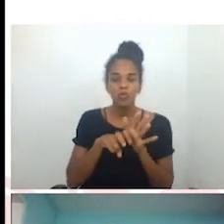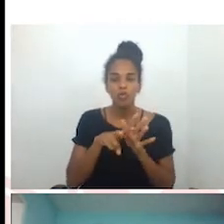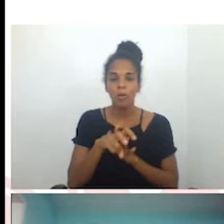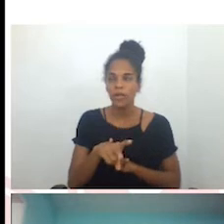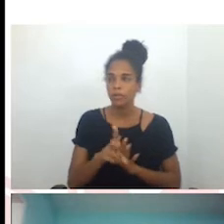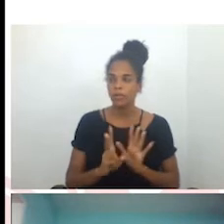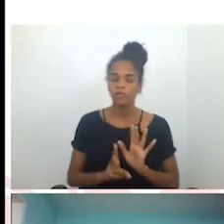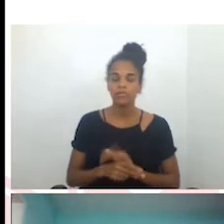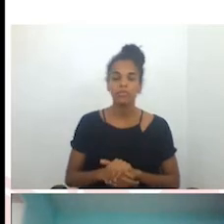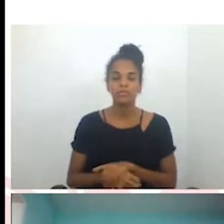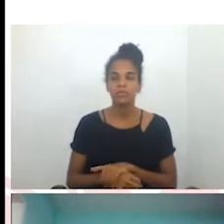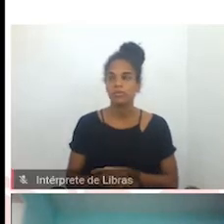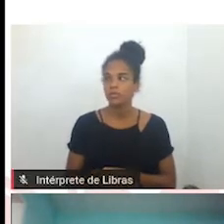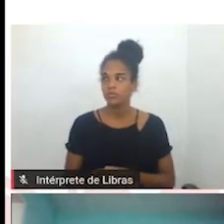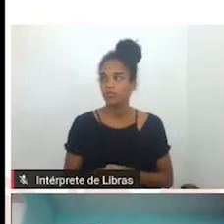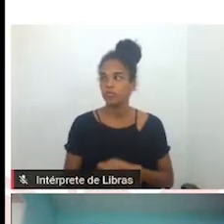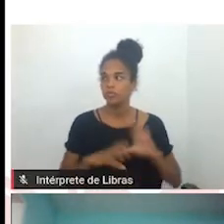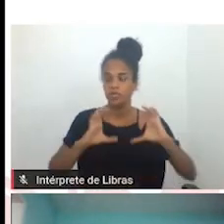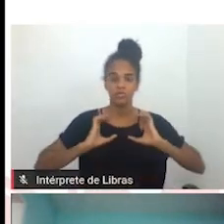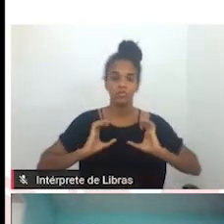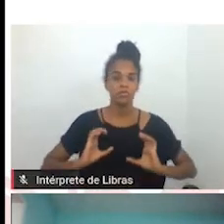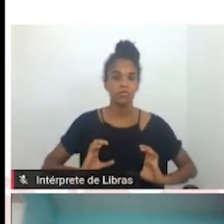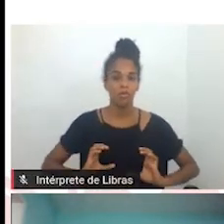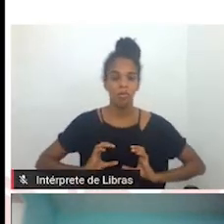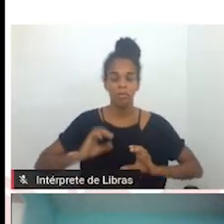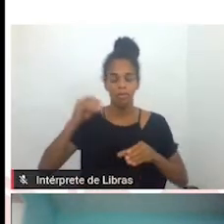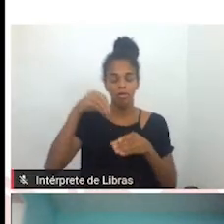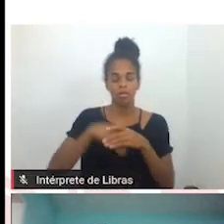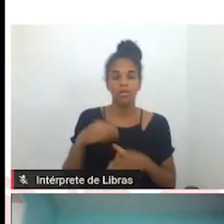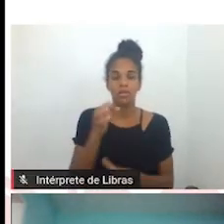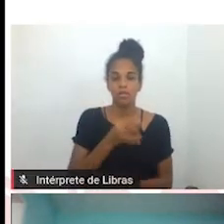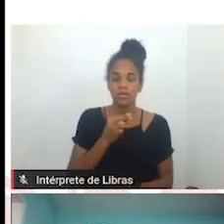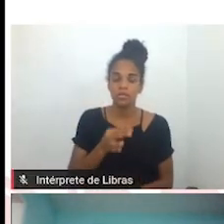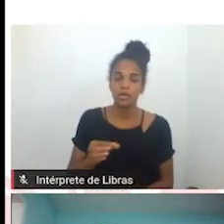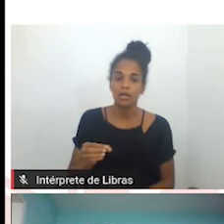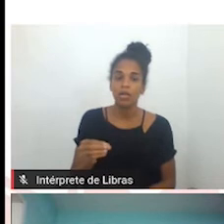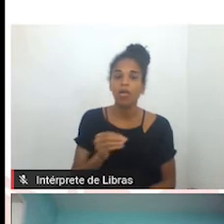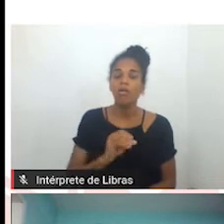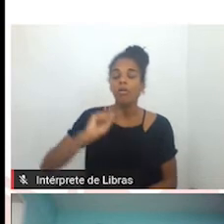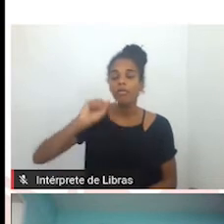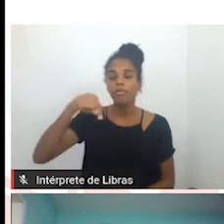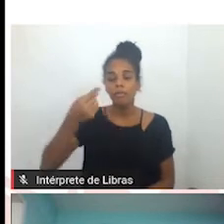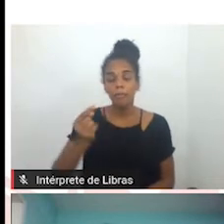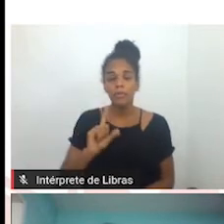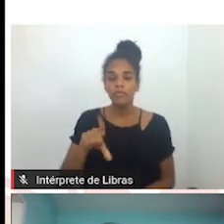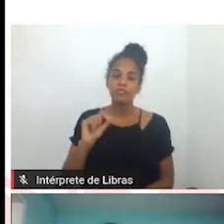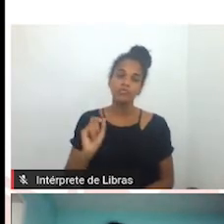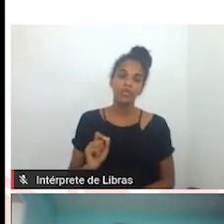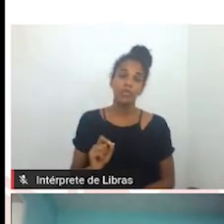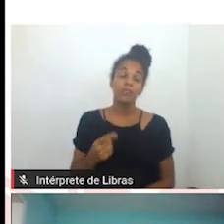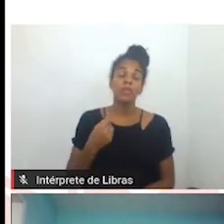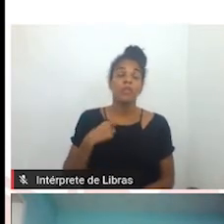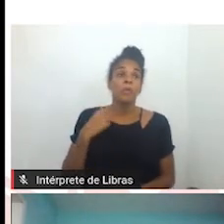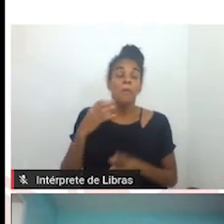Então, na prática, era melhor que a gente trocasse, mas isso depende da opinião de cada médico, que não tinha nenhum